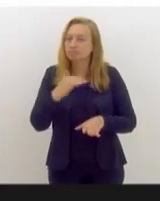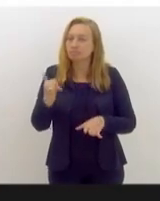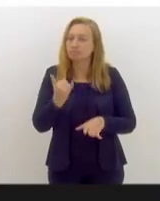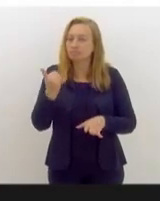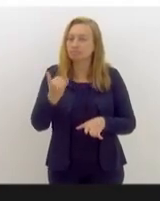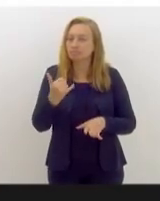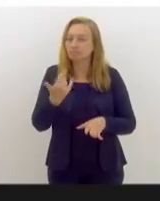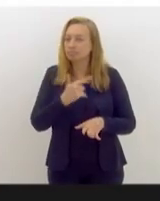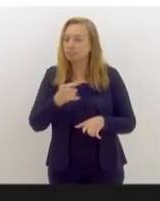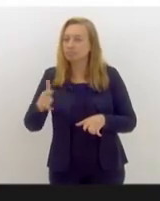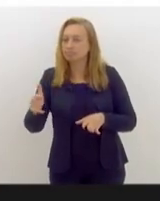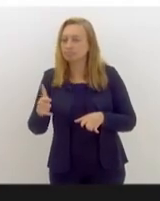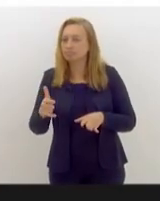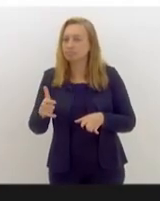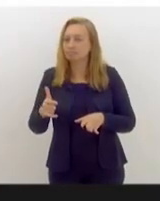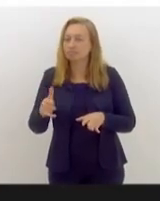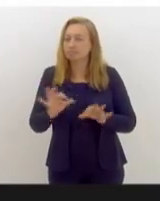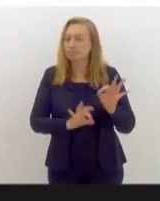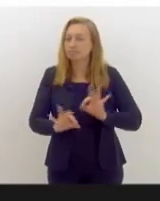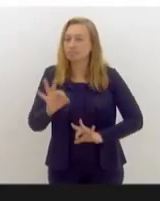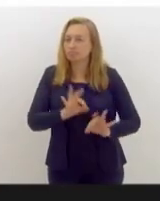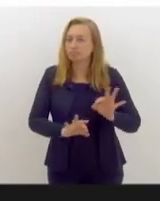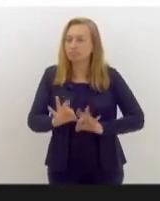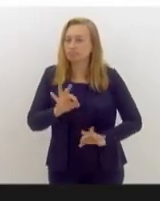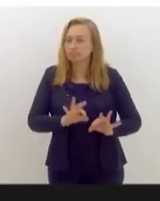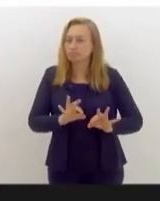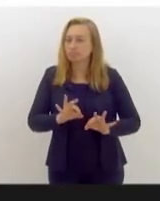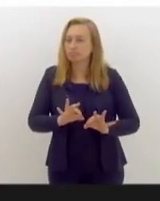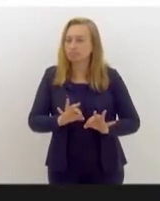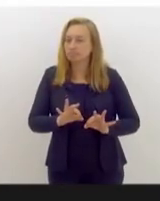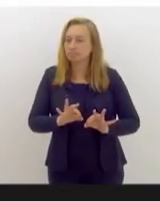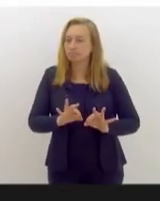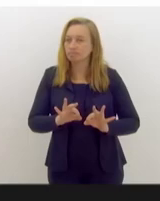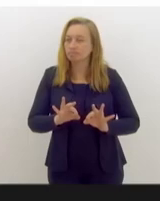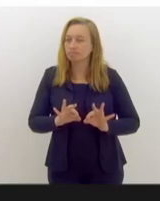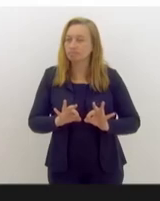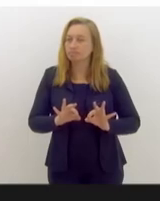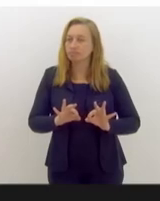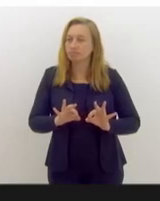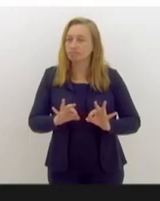se nós não temos um plano que sirva como marco